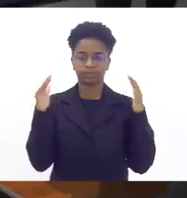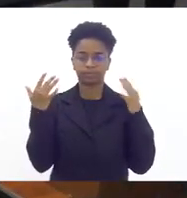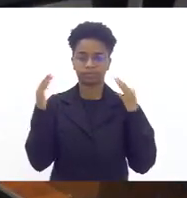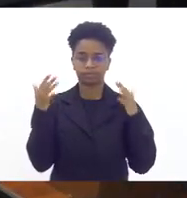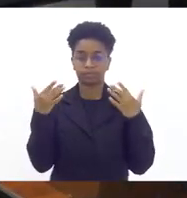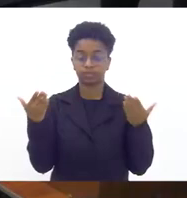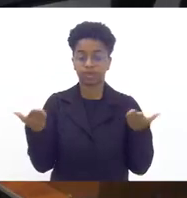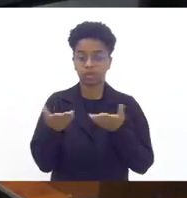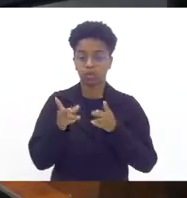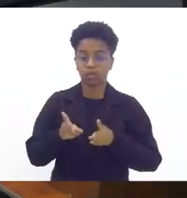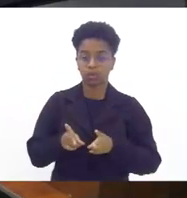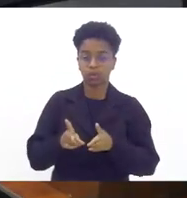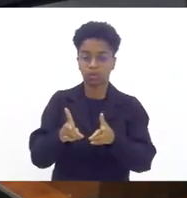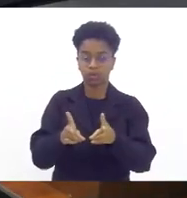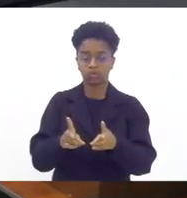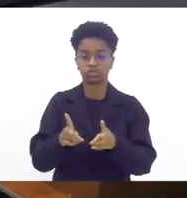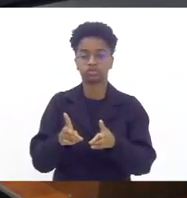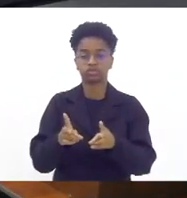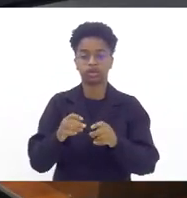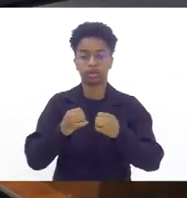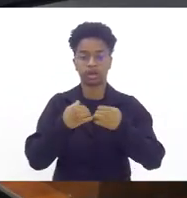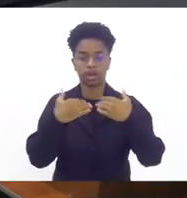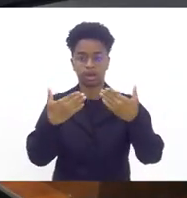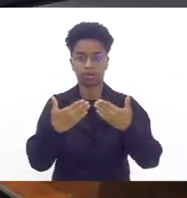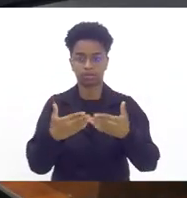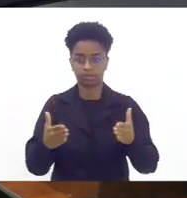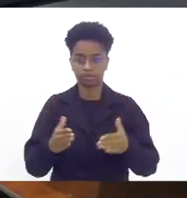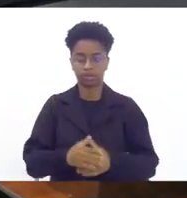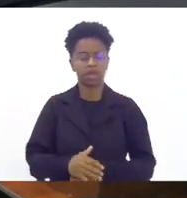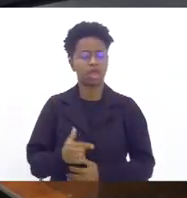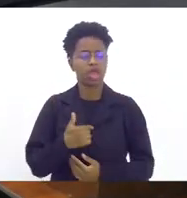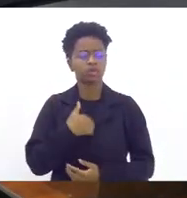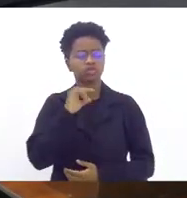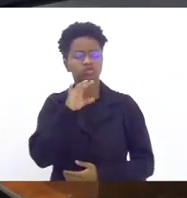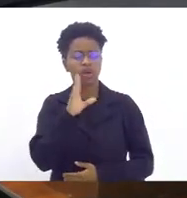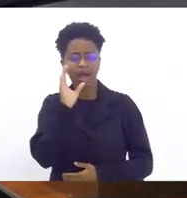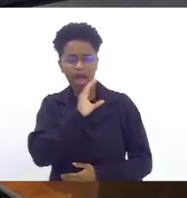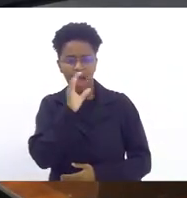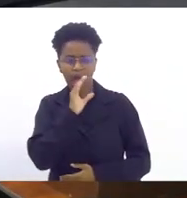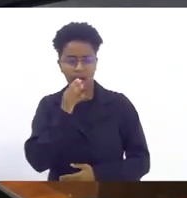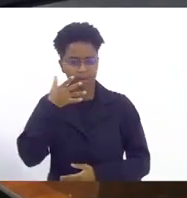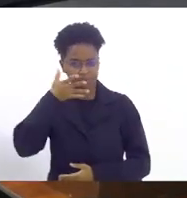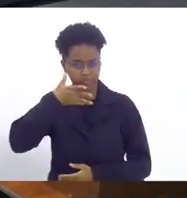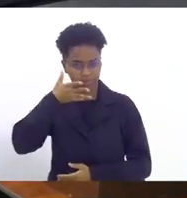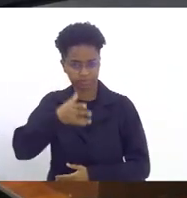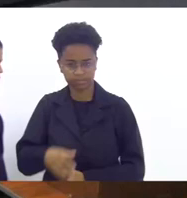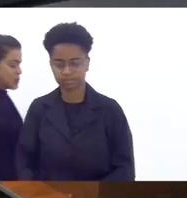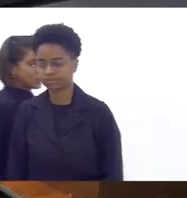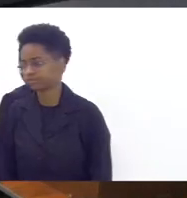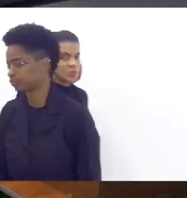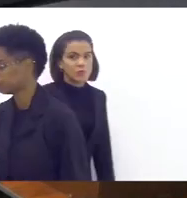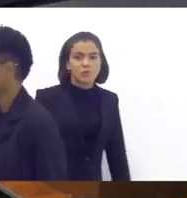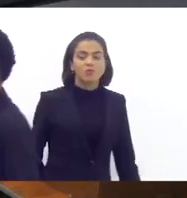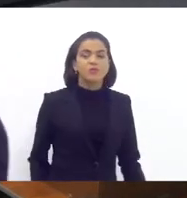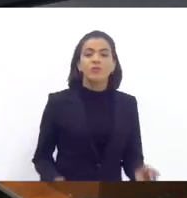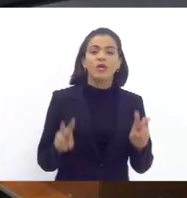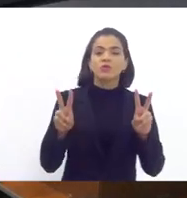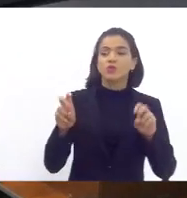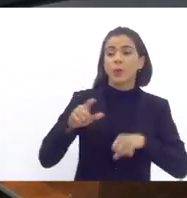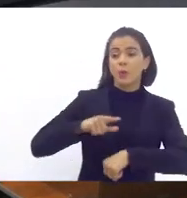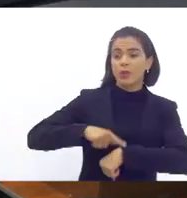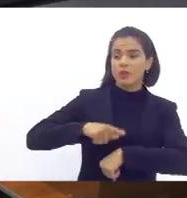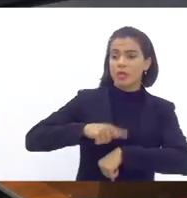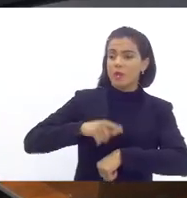Vamos dar sequência aqui à nossa audiência. Bom, professor João, deixa eu só fazer uma breve consideração aqui, é sobre o tempo, a gente já está